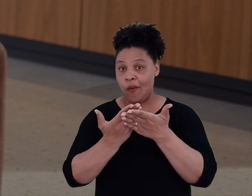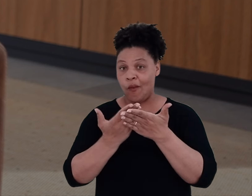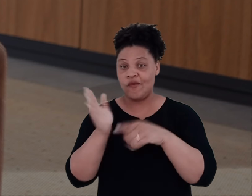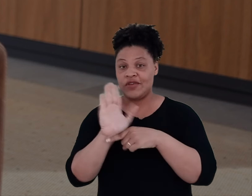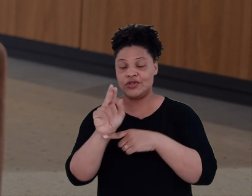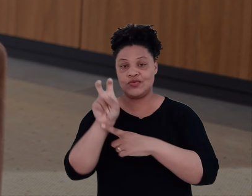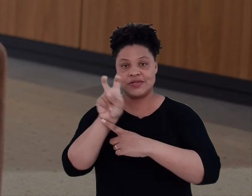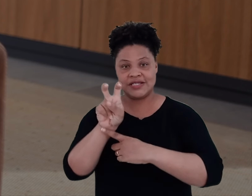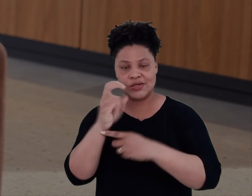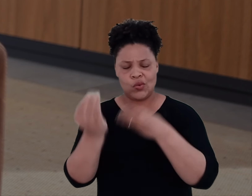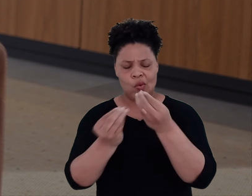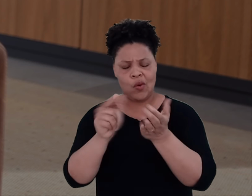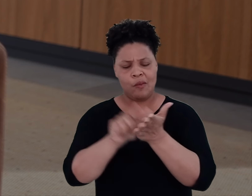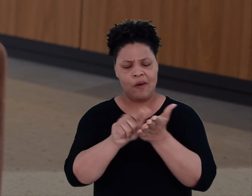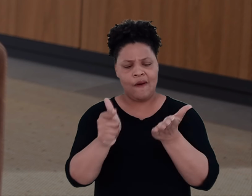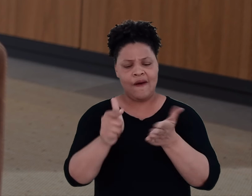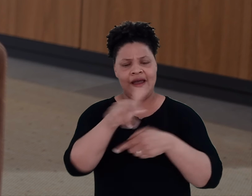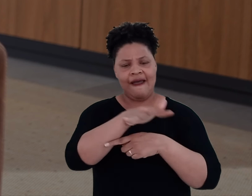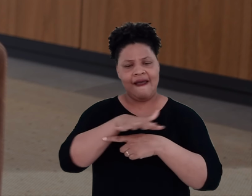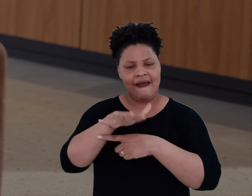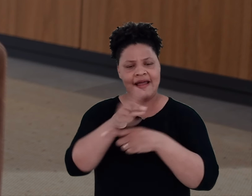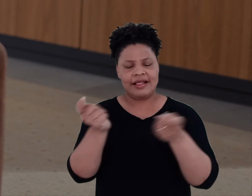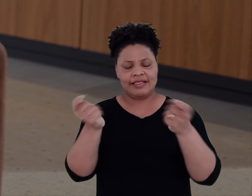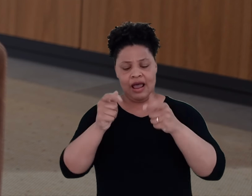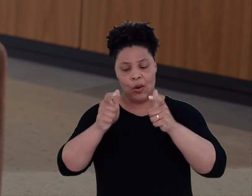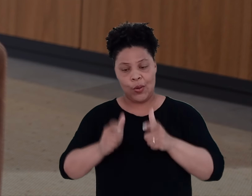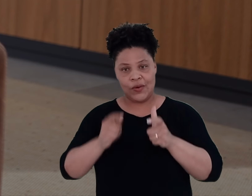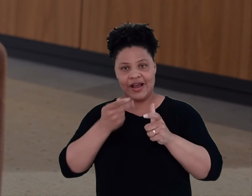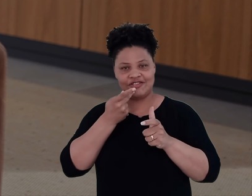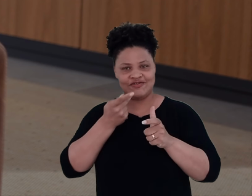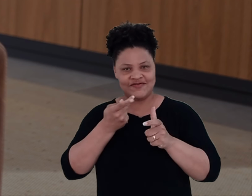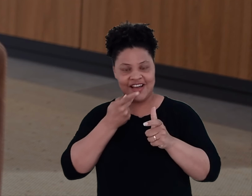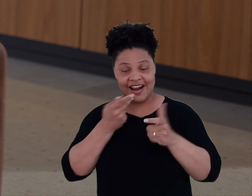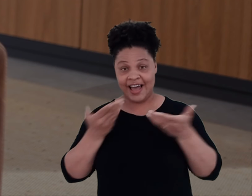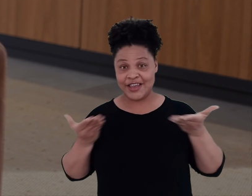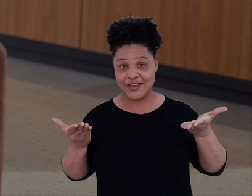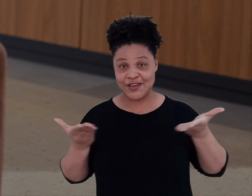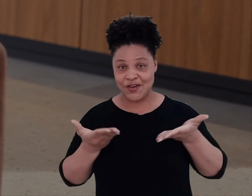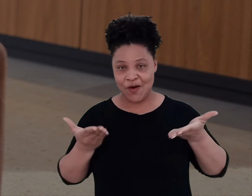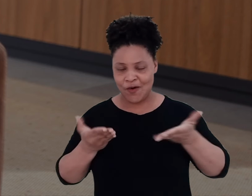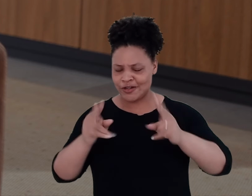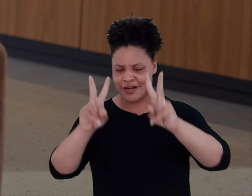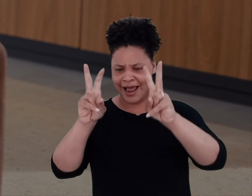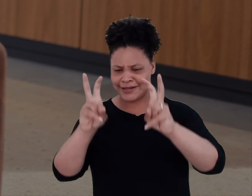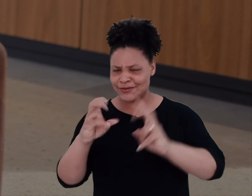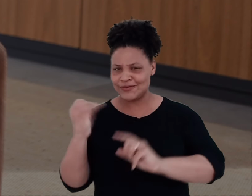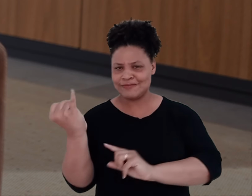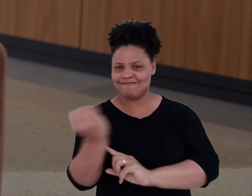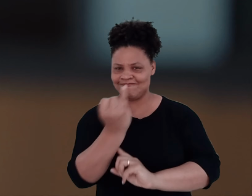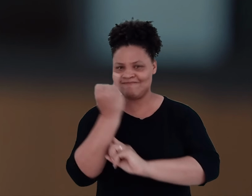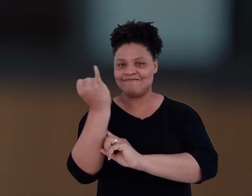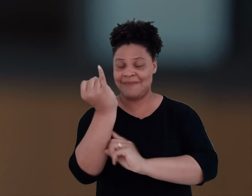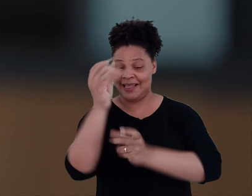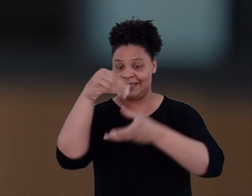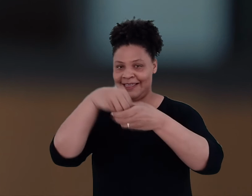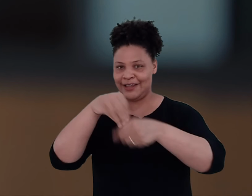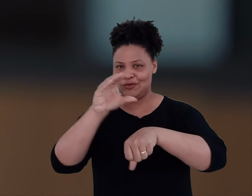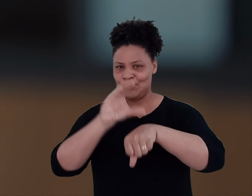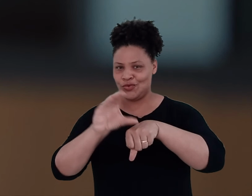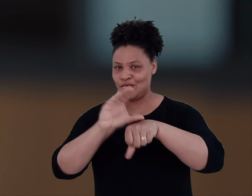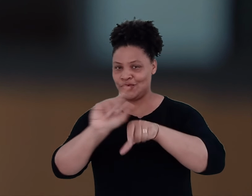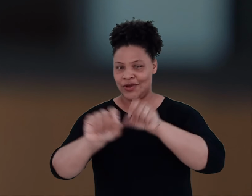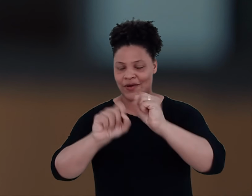pode se beneficiar do conceito de lugar de fala. E nesse vídeo, eu trouxe mais um assunto muito importante para o nosso curso, que